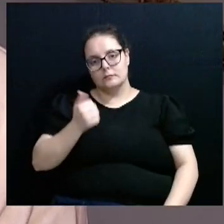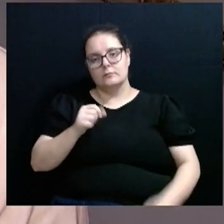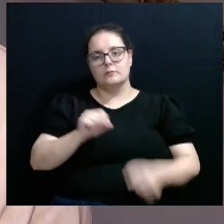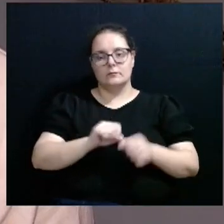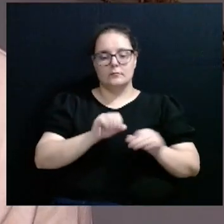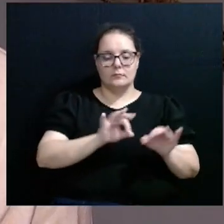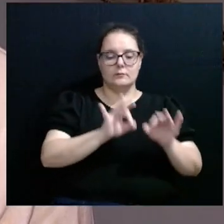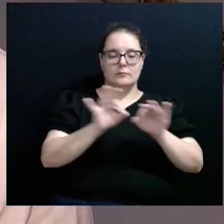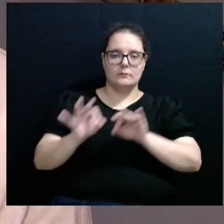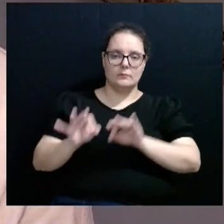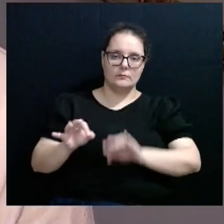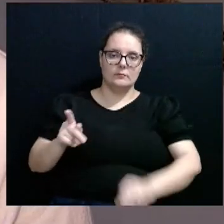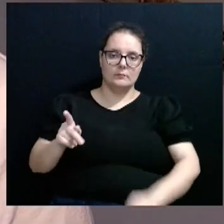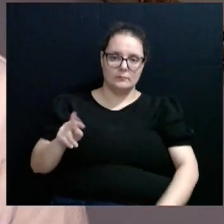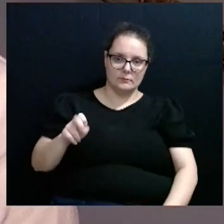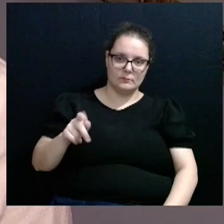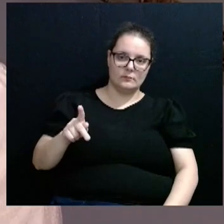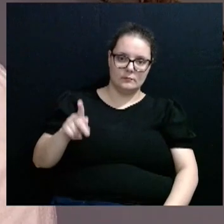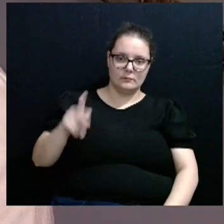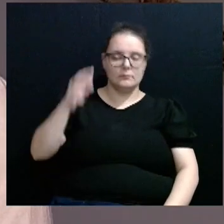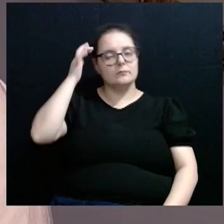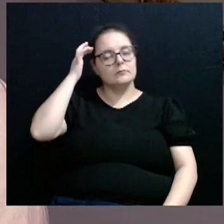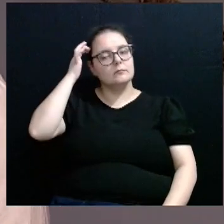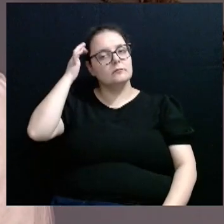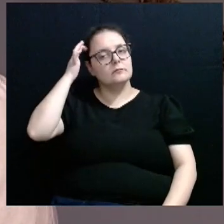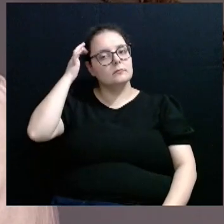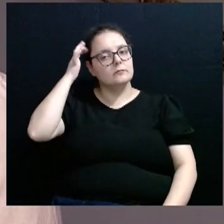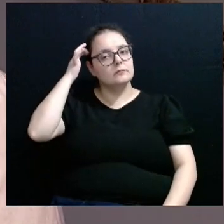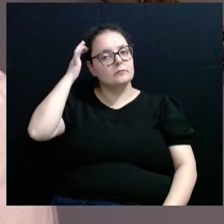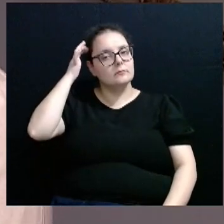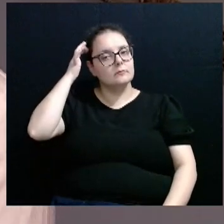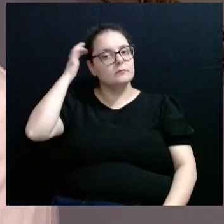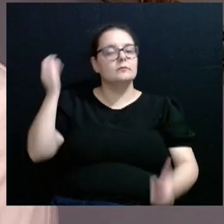a PrEP, né? E assim diminui o risco de ter uma IST.